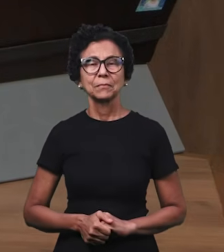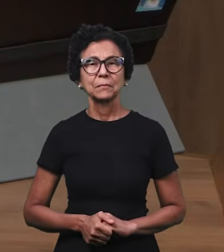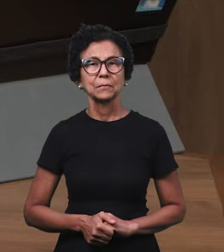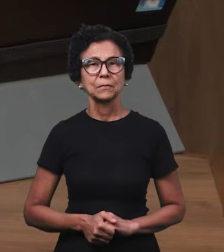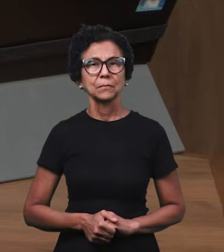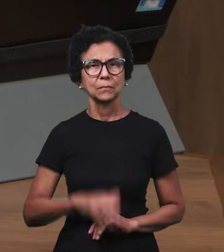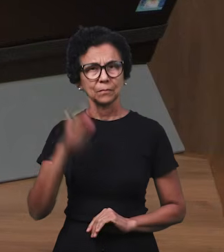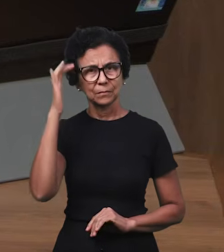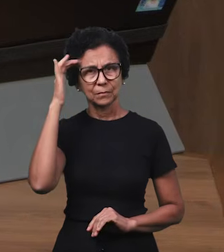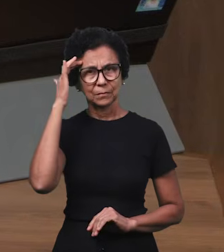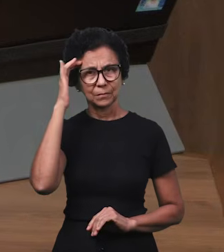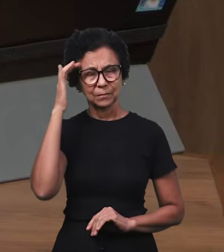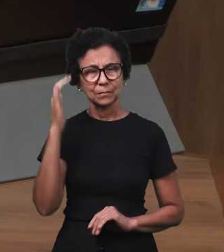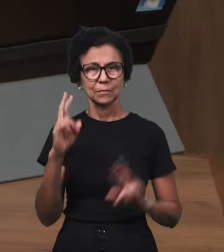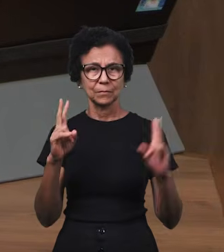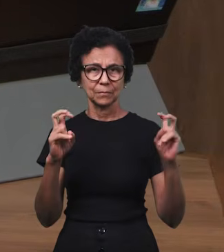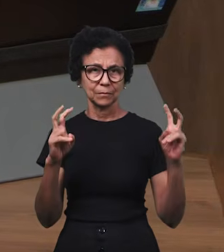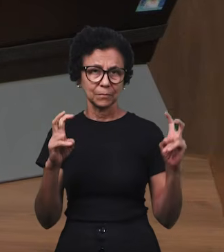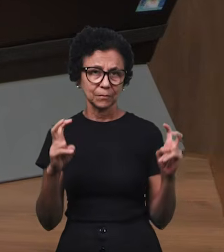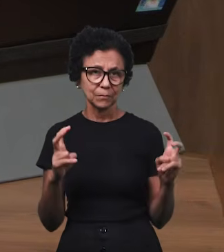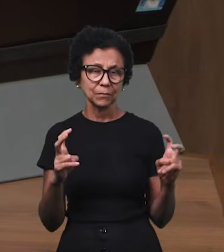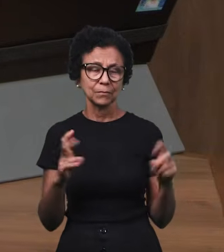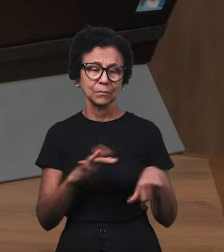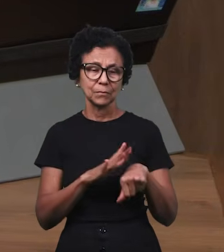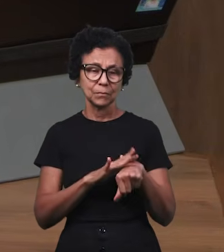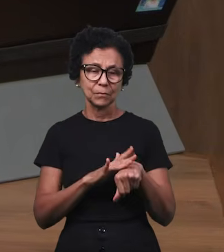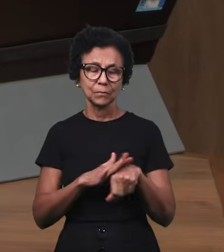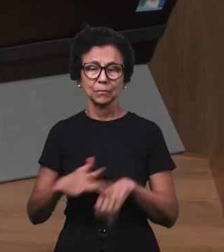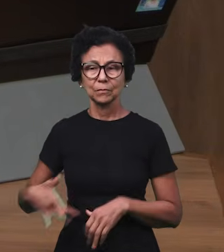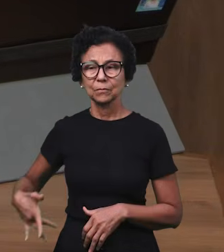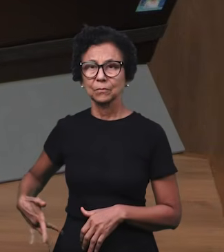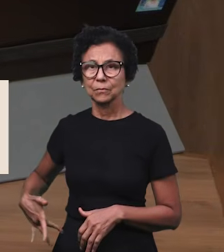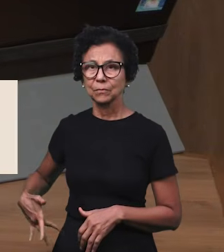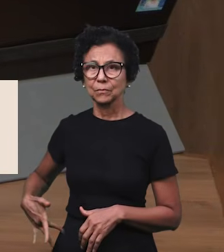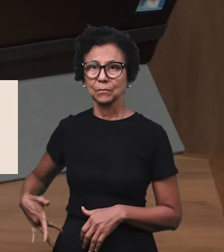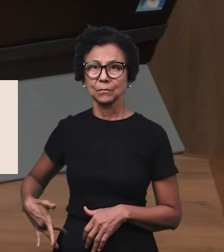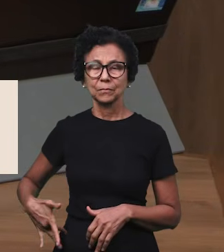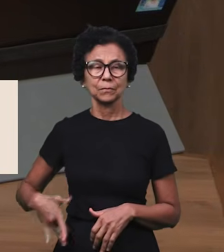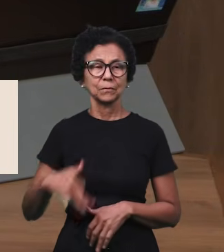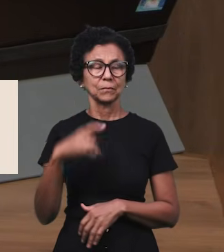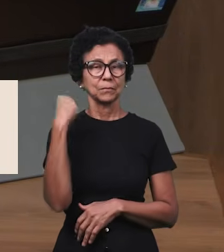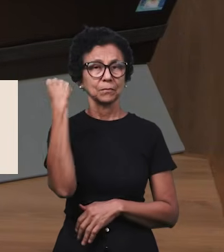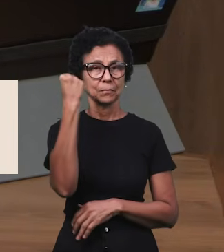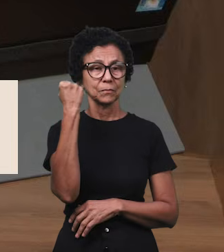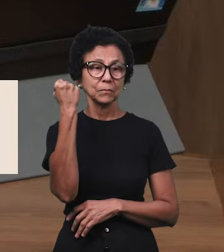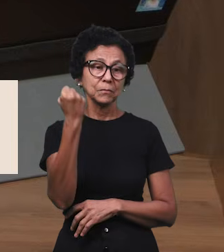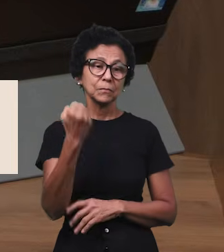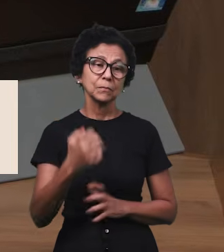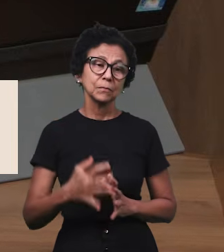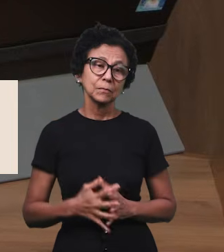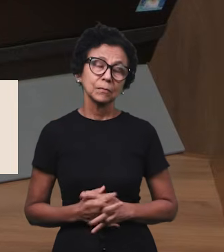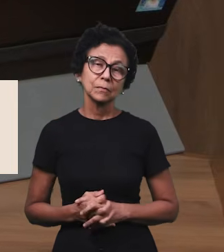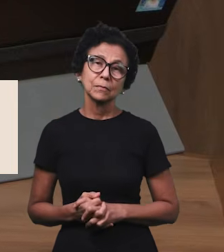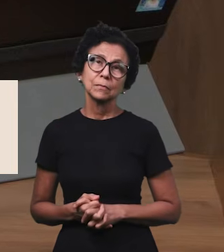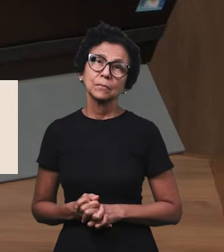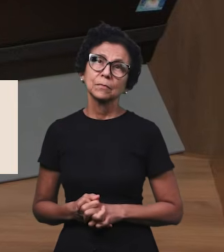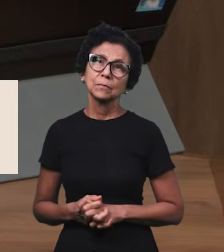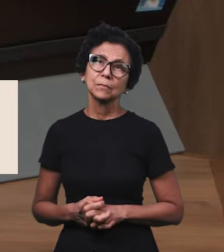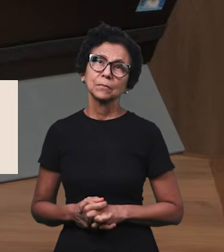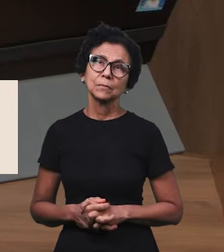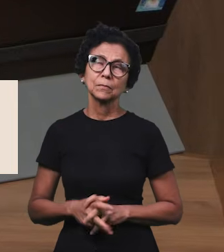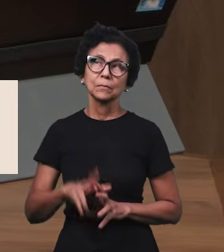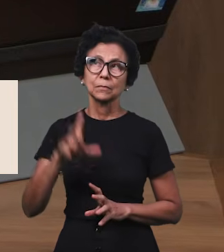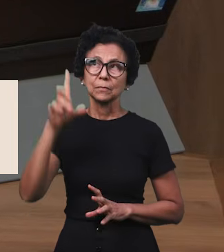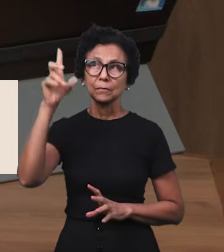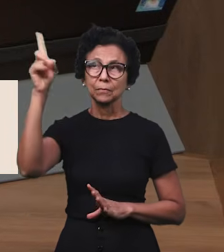entendeu sobre a doença renal crônica, não existe conselho melhor que meu, de doutora Alice e de outros que estão vindo aqui no Viver com Saúde